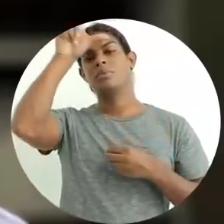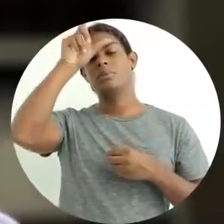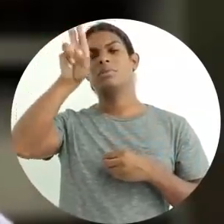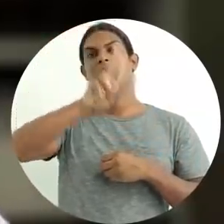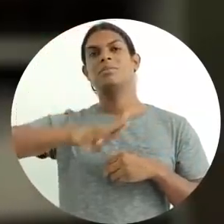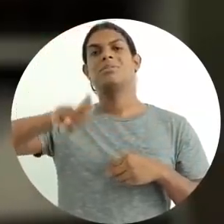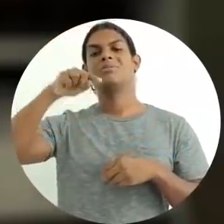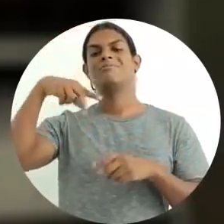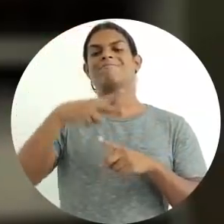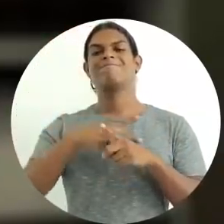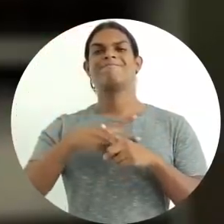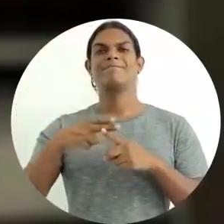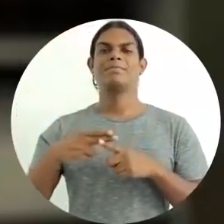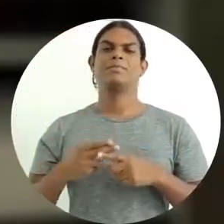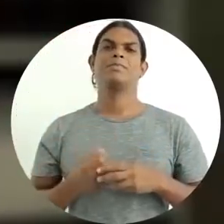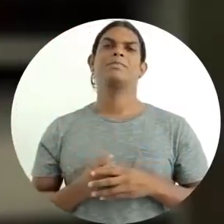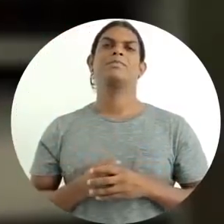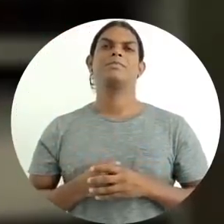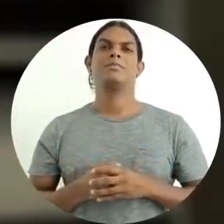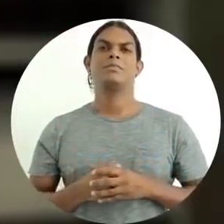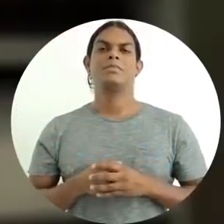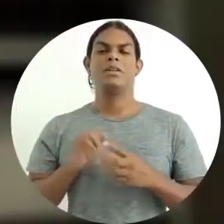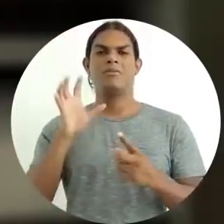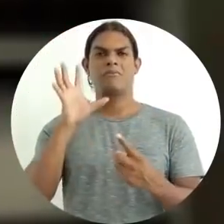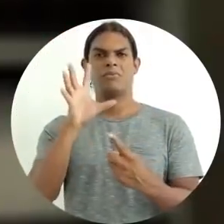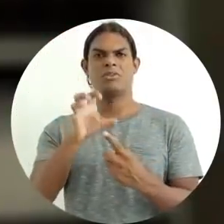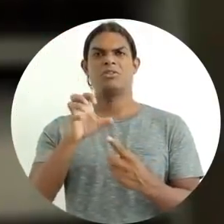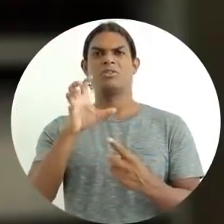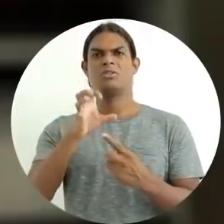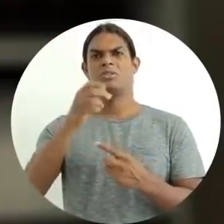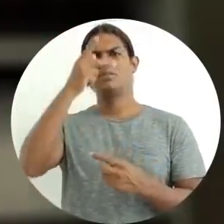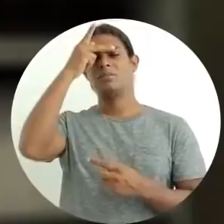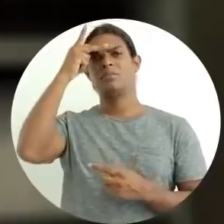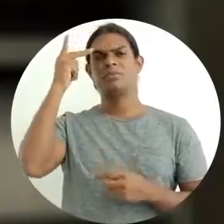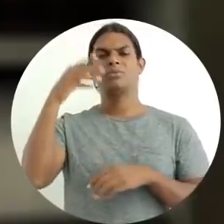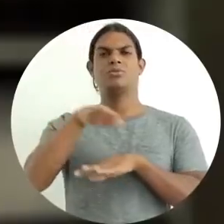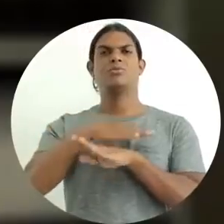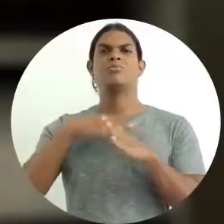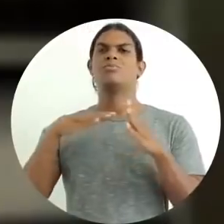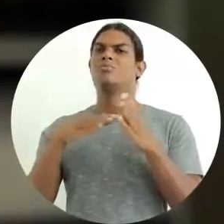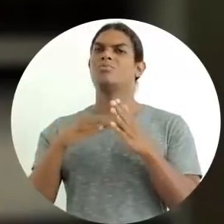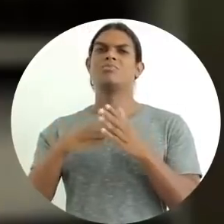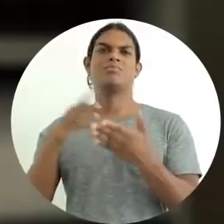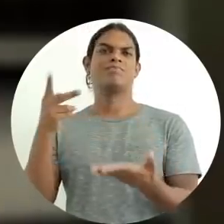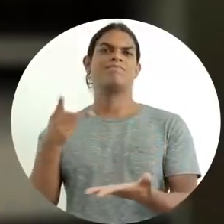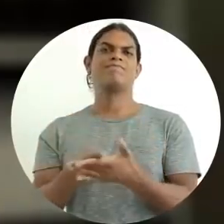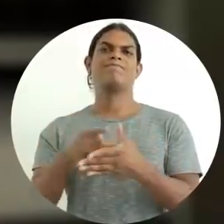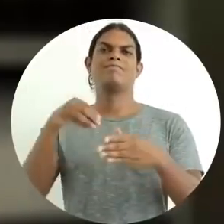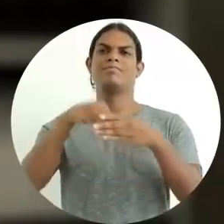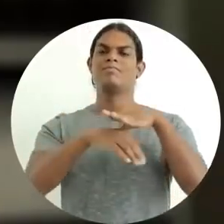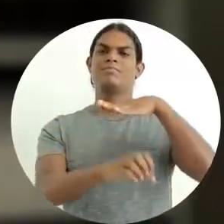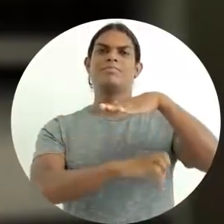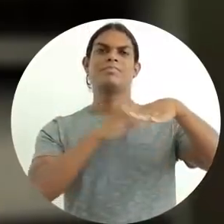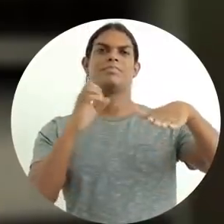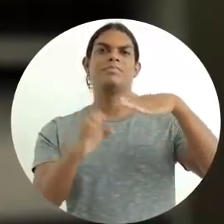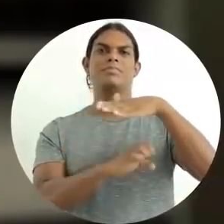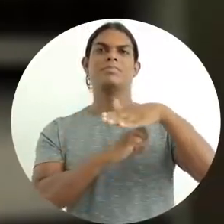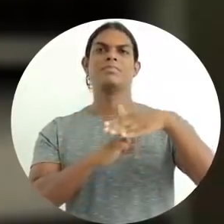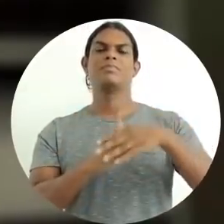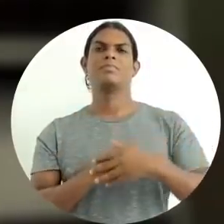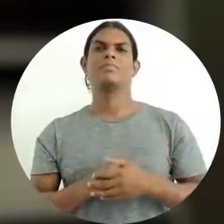O poder é a habilidade de ter influência às pessoas e a todos os acontecimentos.